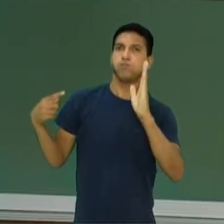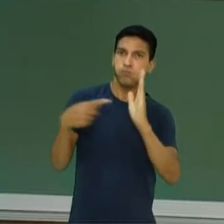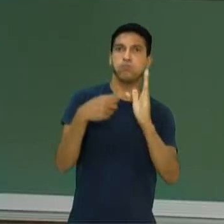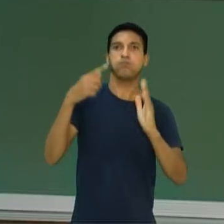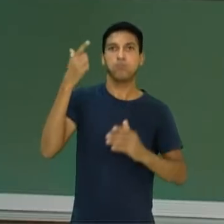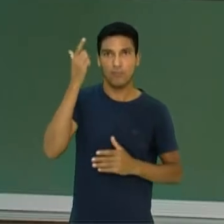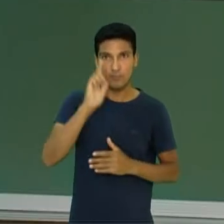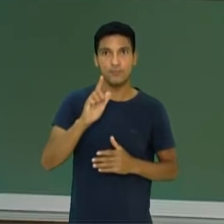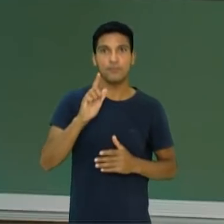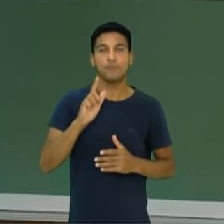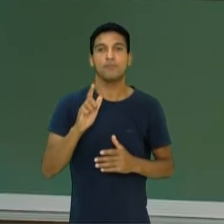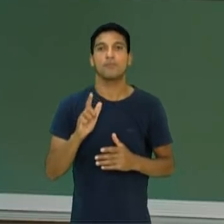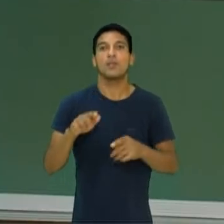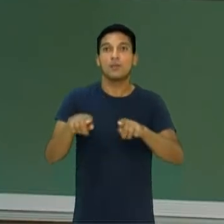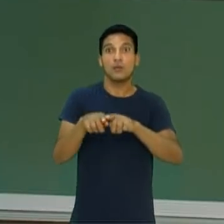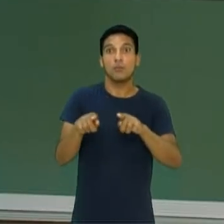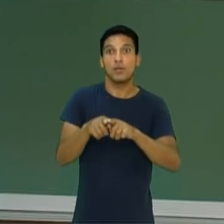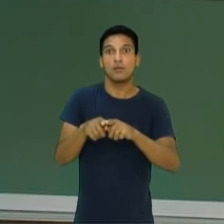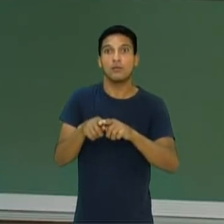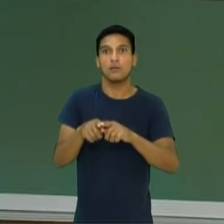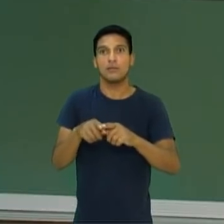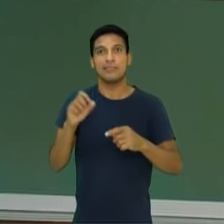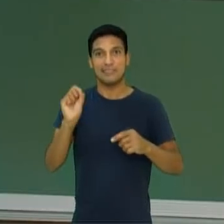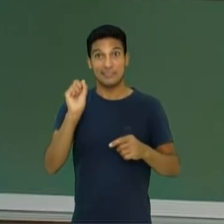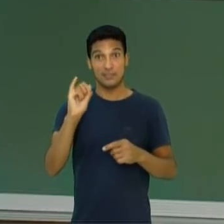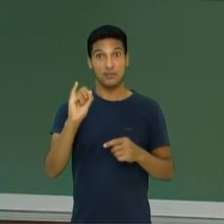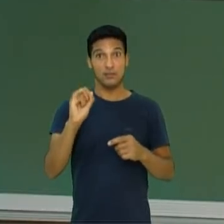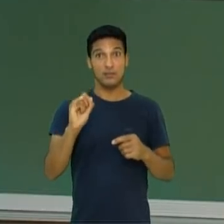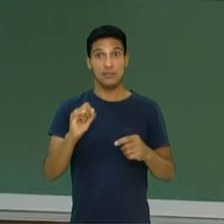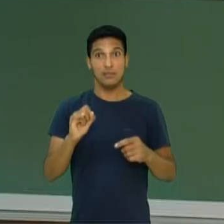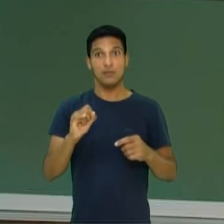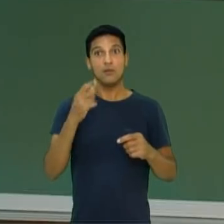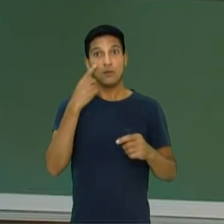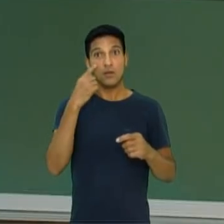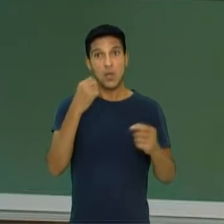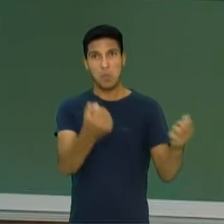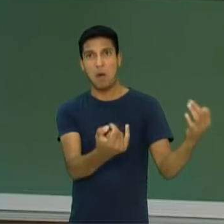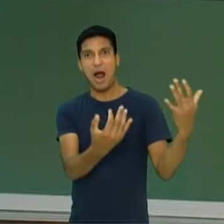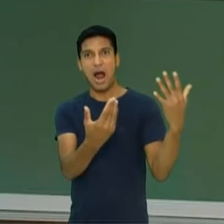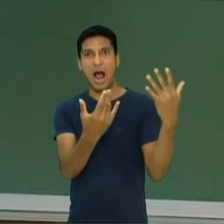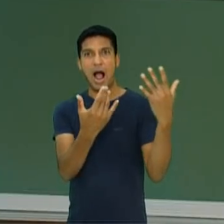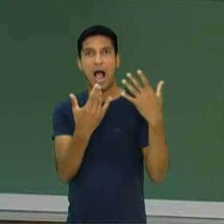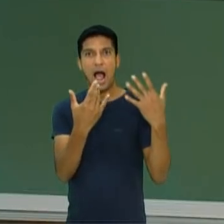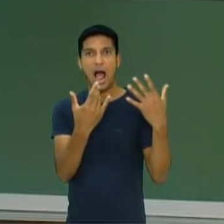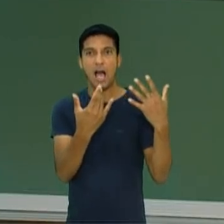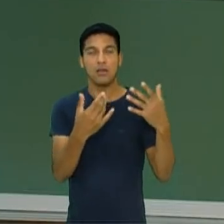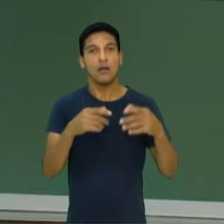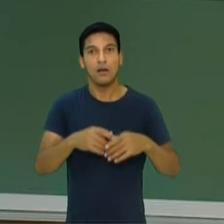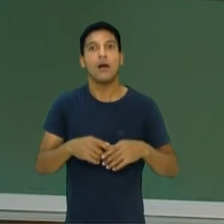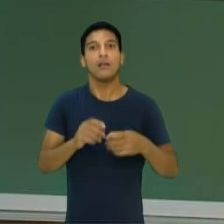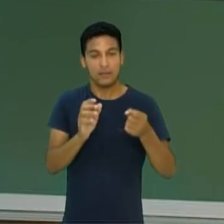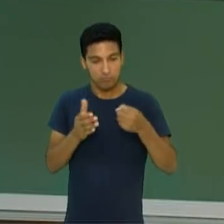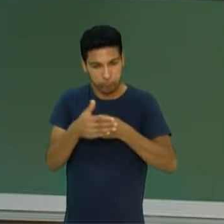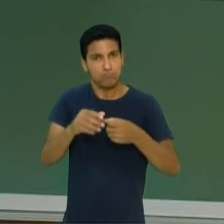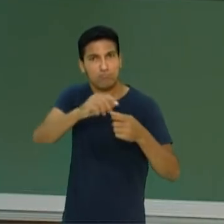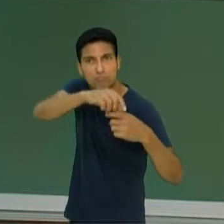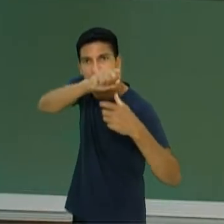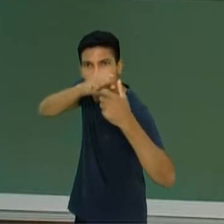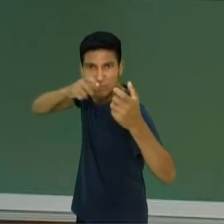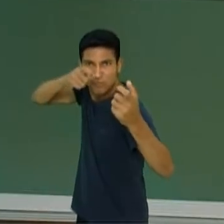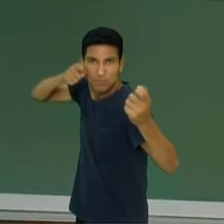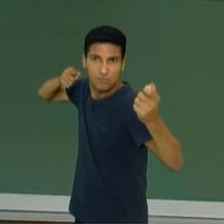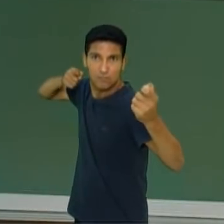na proteção desse homem contra invasões, tá? Passando a ser utilizado como uma das principais